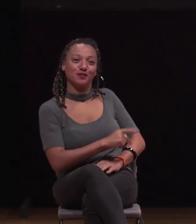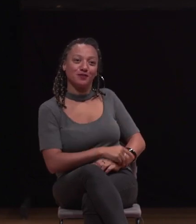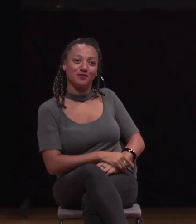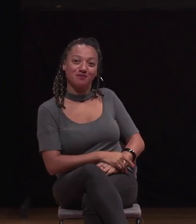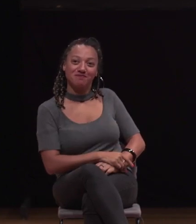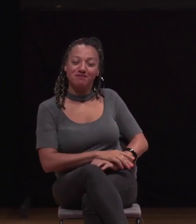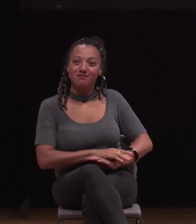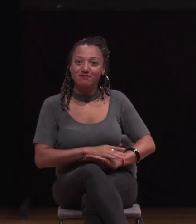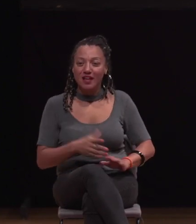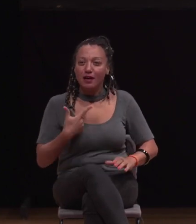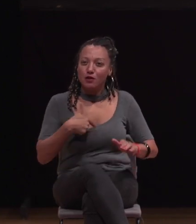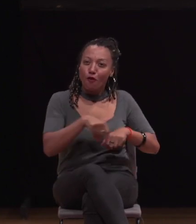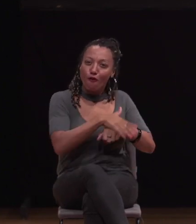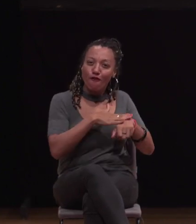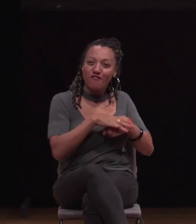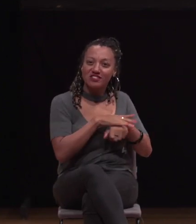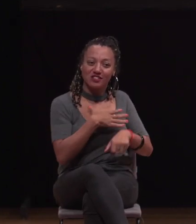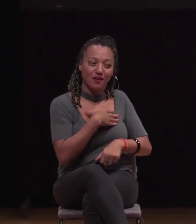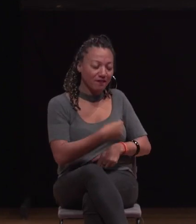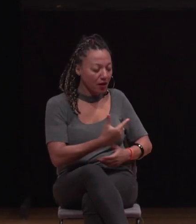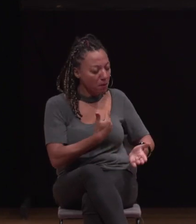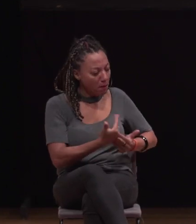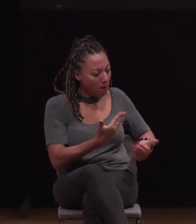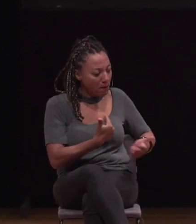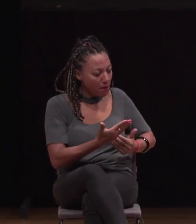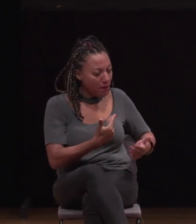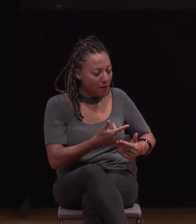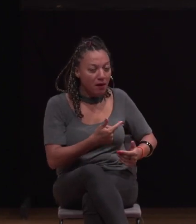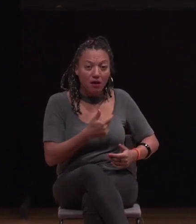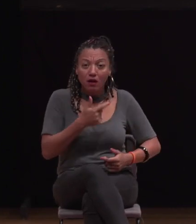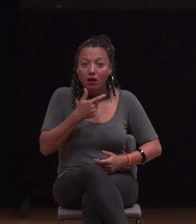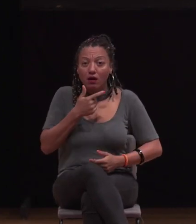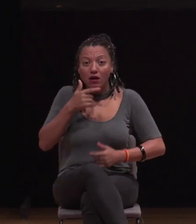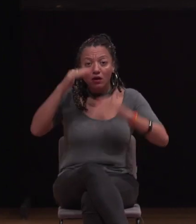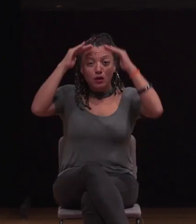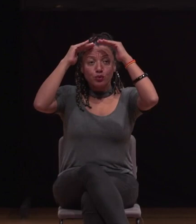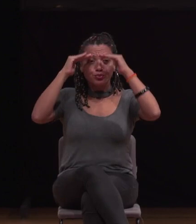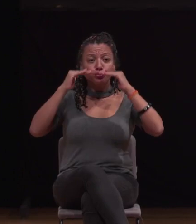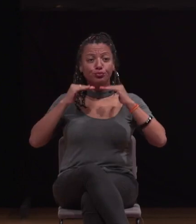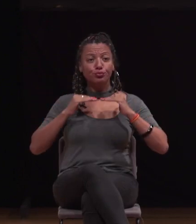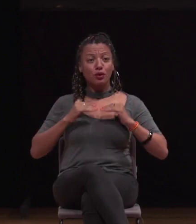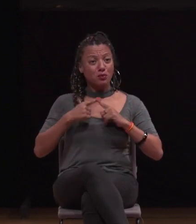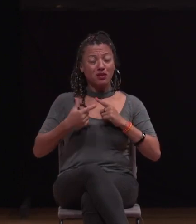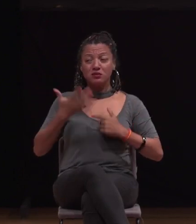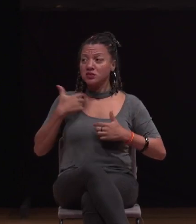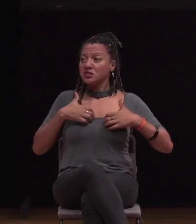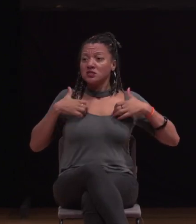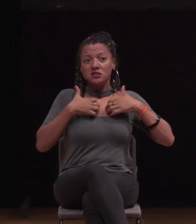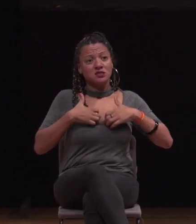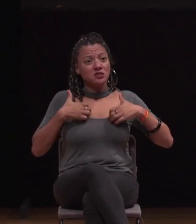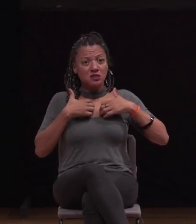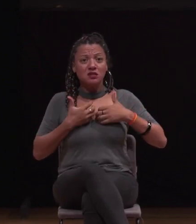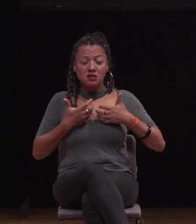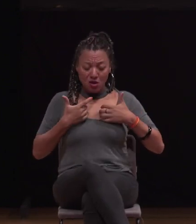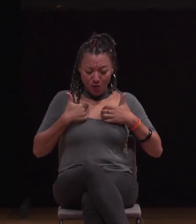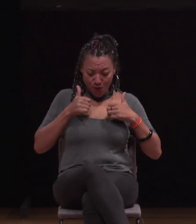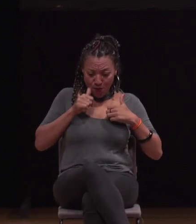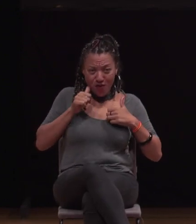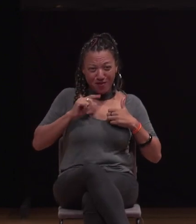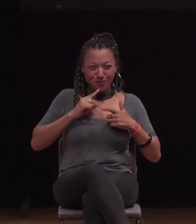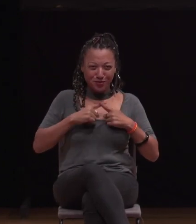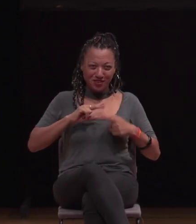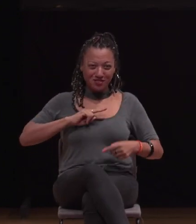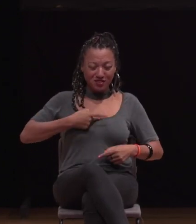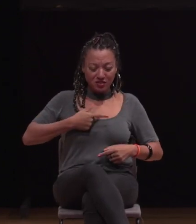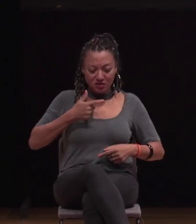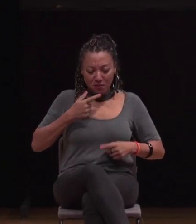Ele, a partir daquele momento, construiu para ele uma solução para um problema que era quase existencial. Quase existencial. E ele